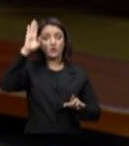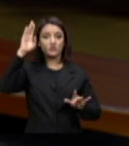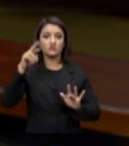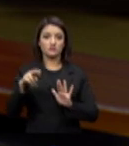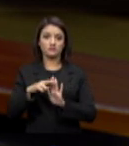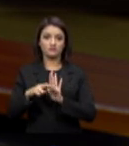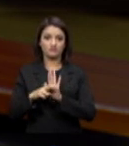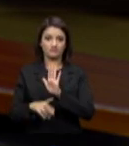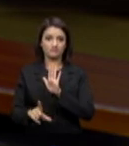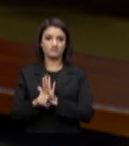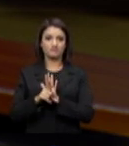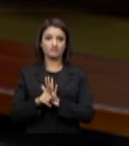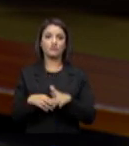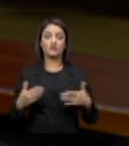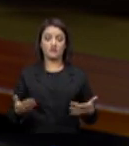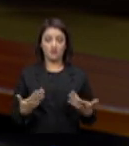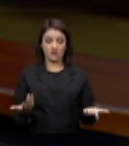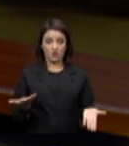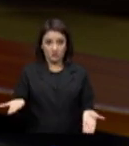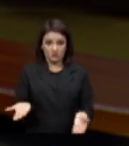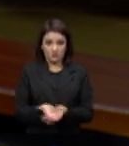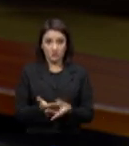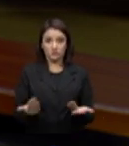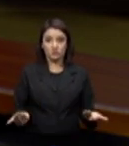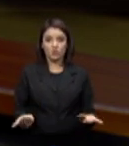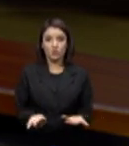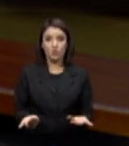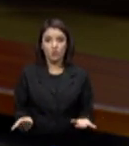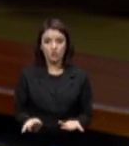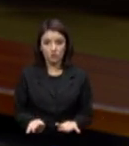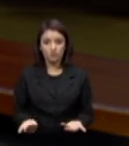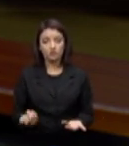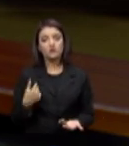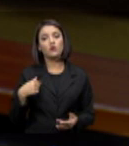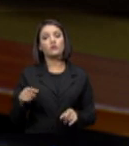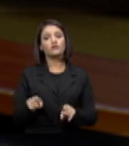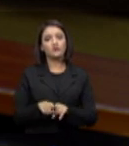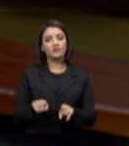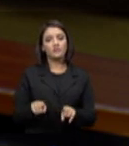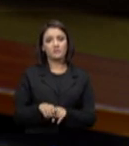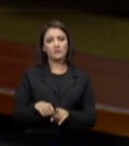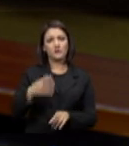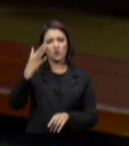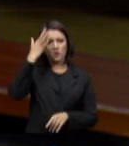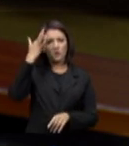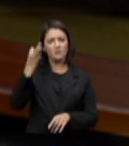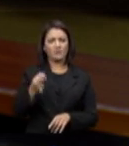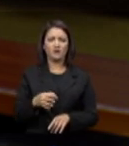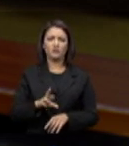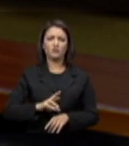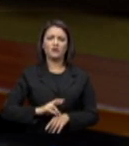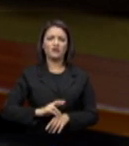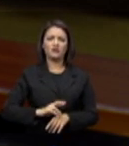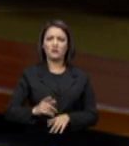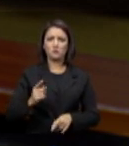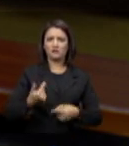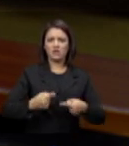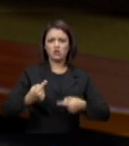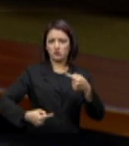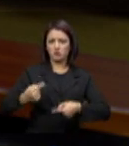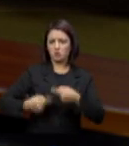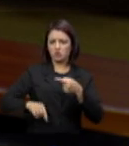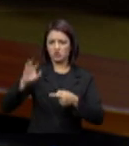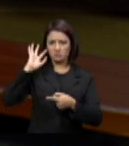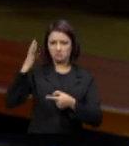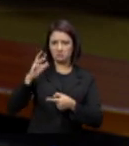legais e neste caso concreto também compreendo que não está em questão a resolução cnj